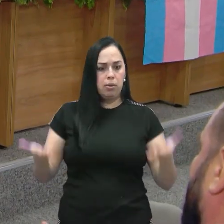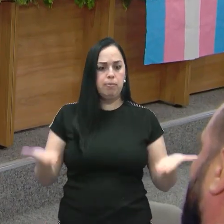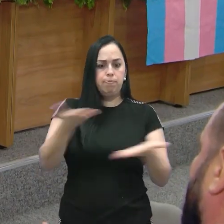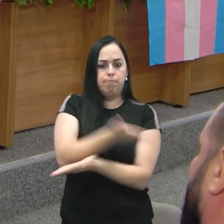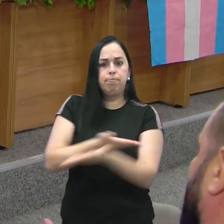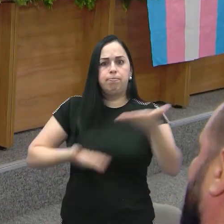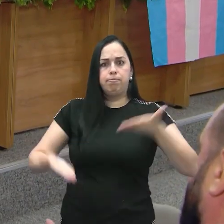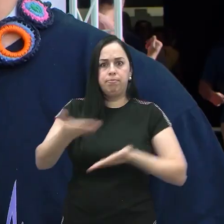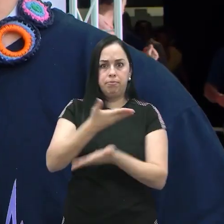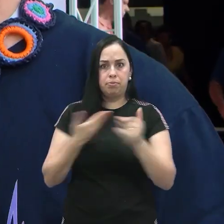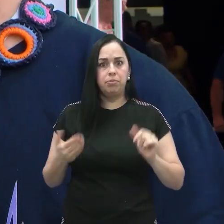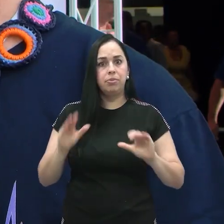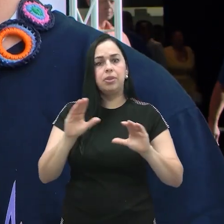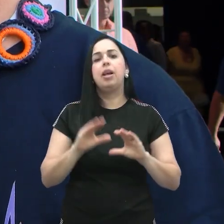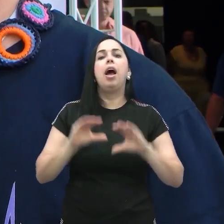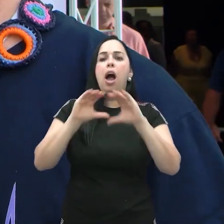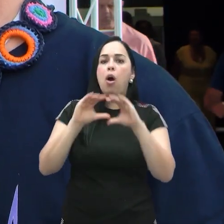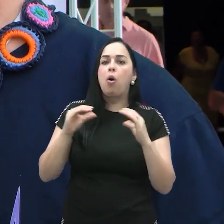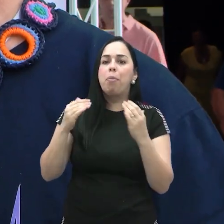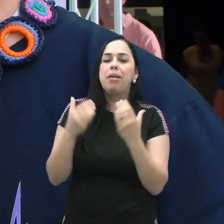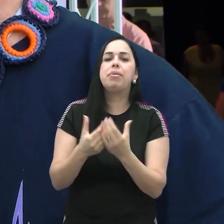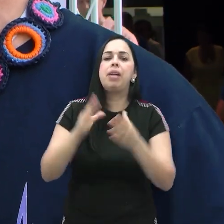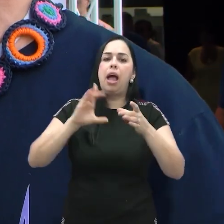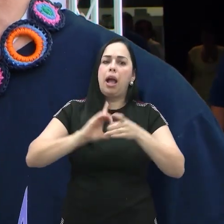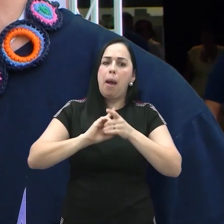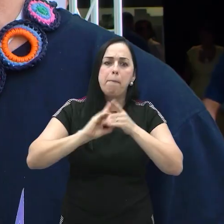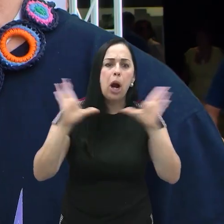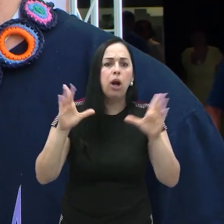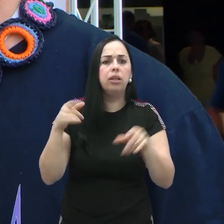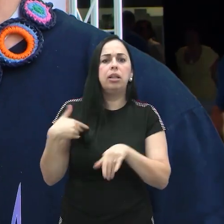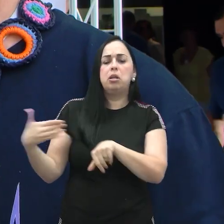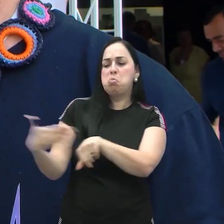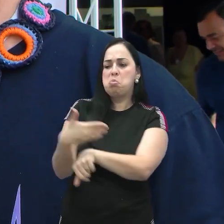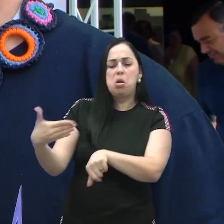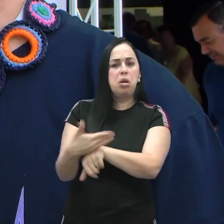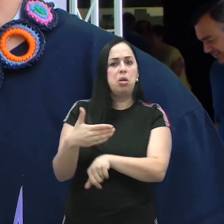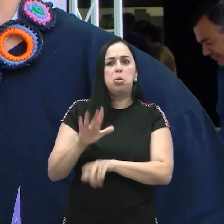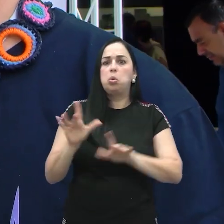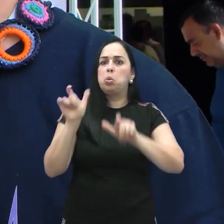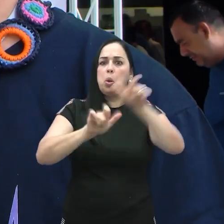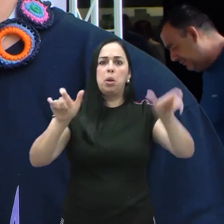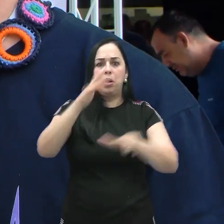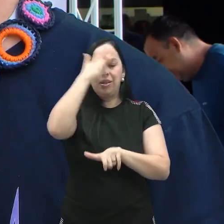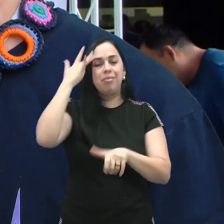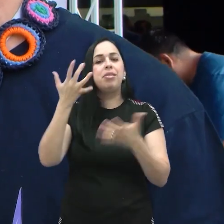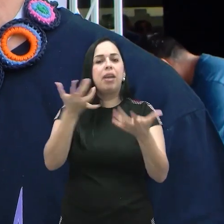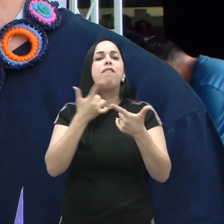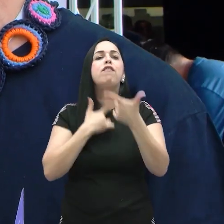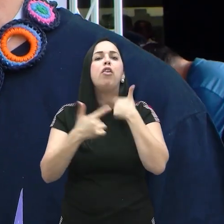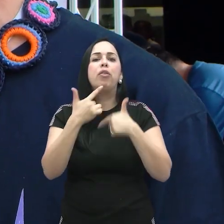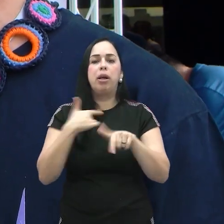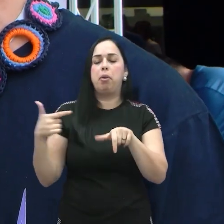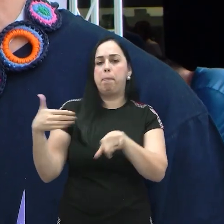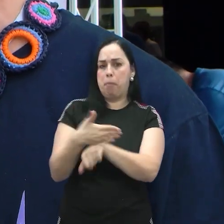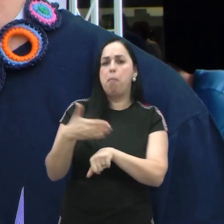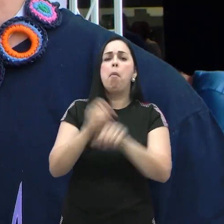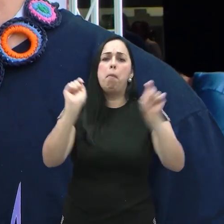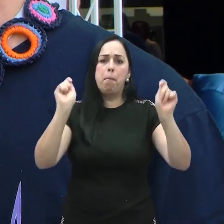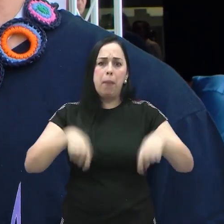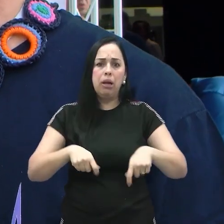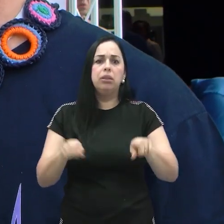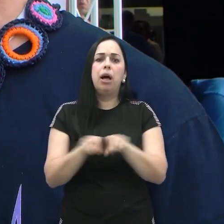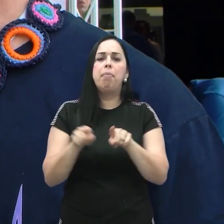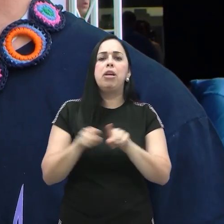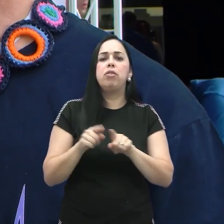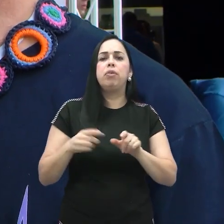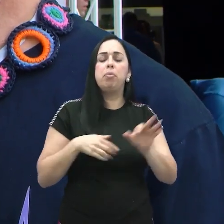civil organizada. A conferência é um espaço democrático, participativo, onde todo e toda cidadão que quiser participar pode estar conosco. Nós